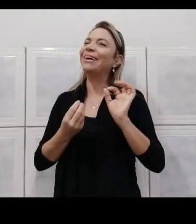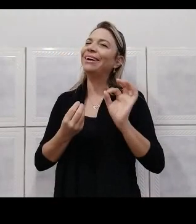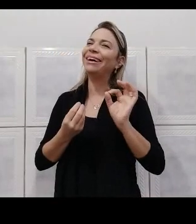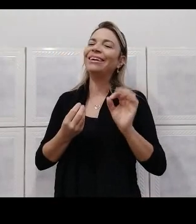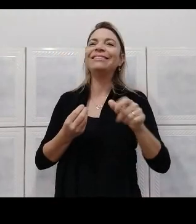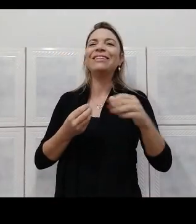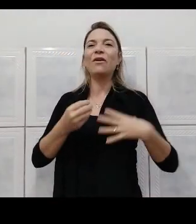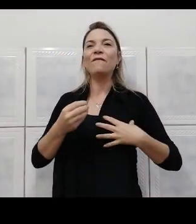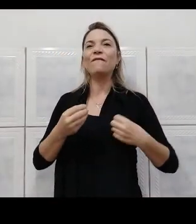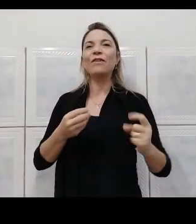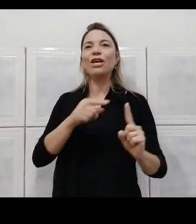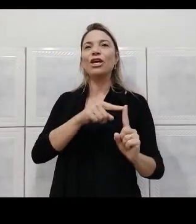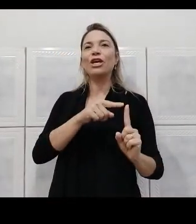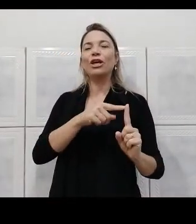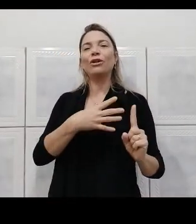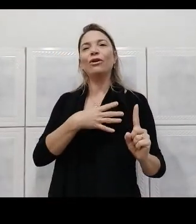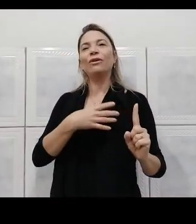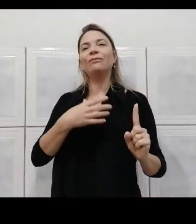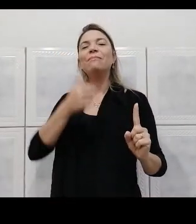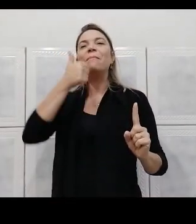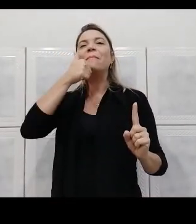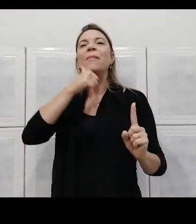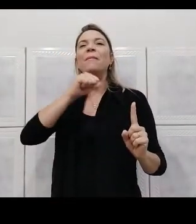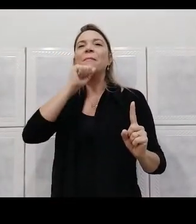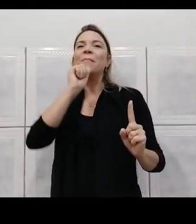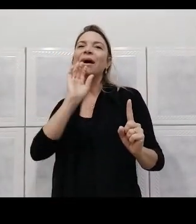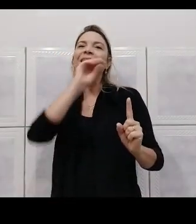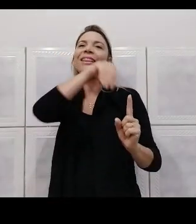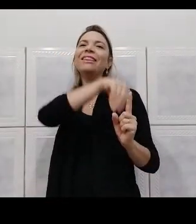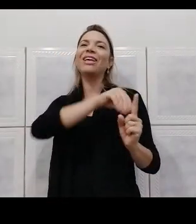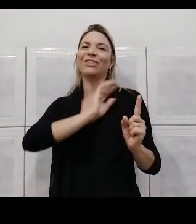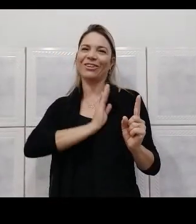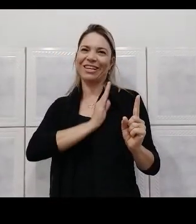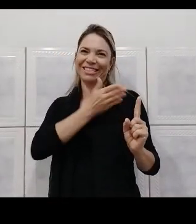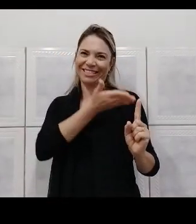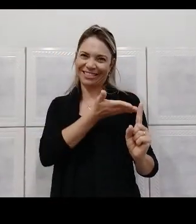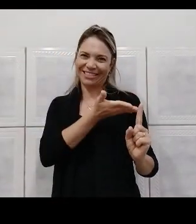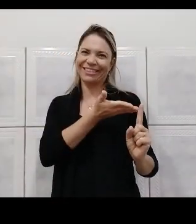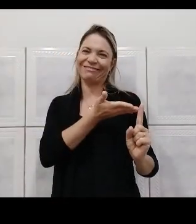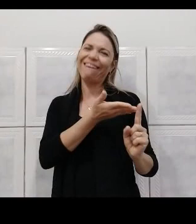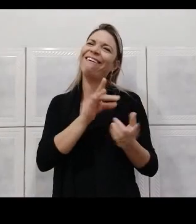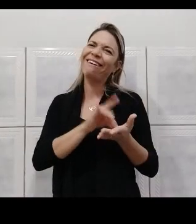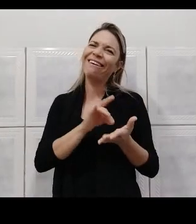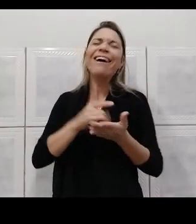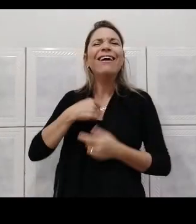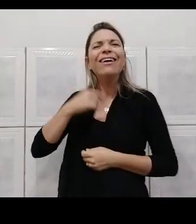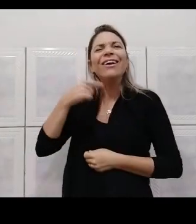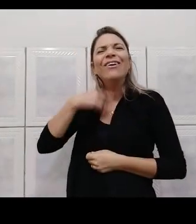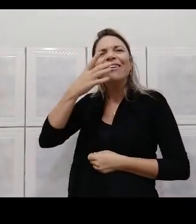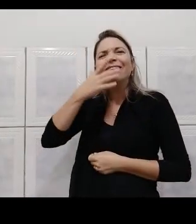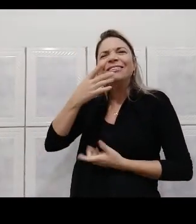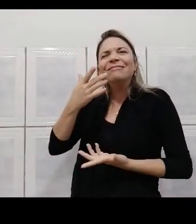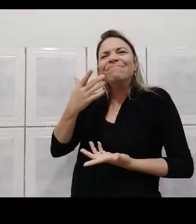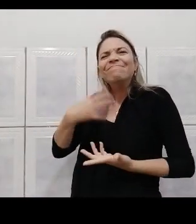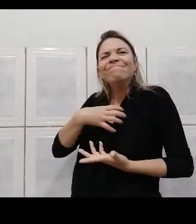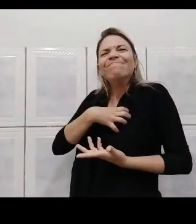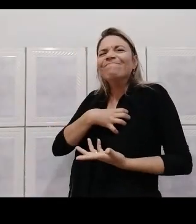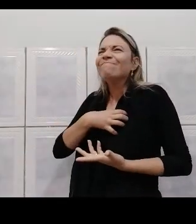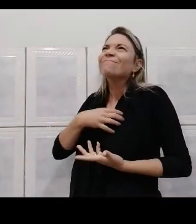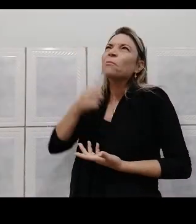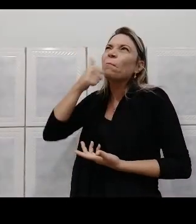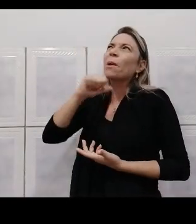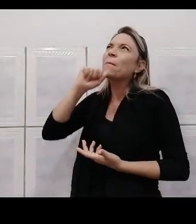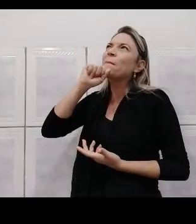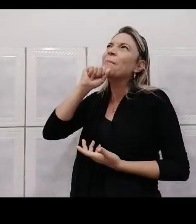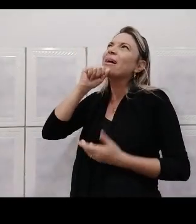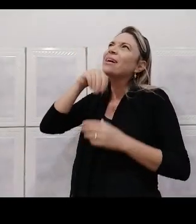que uma mãe morre depois que o seu corpo é sepultado? Deus abençoa você, permitindo que você, mãe, continue